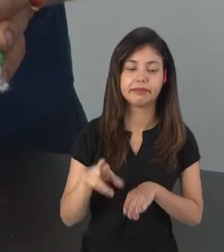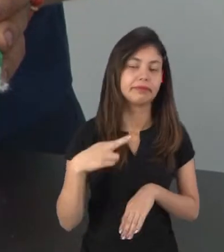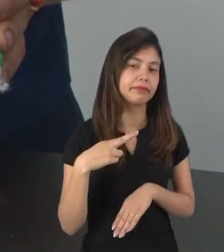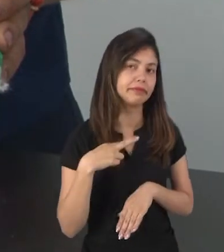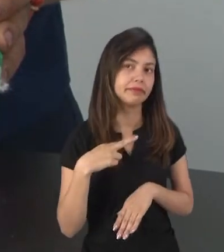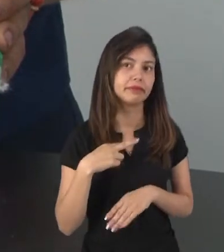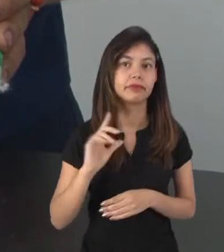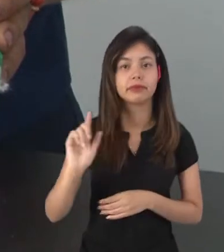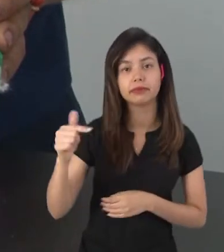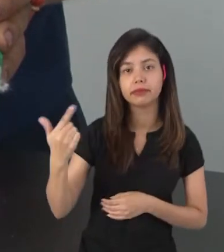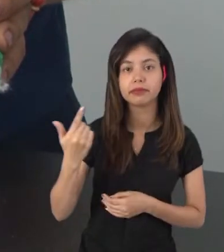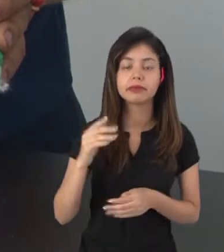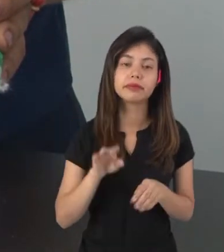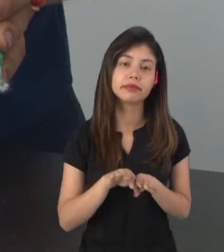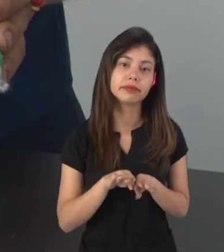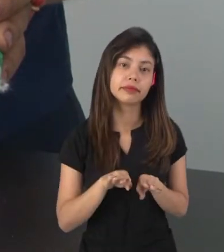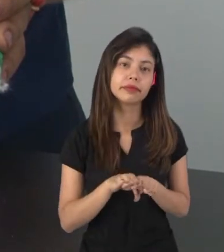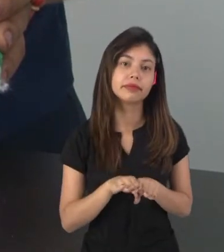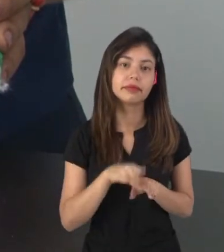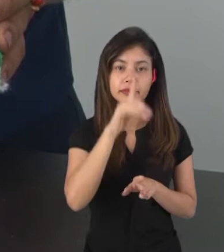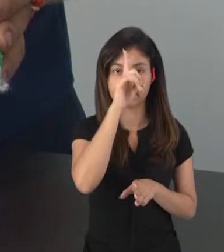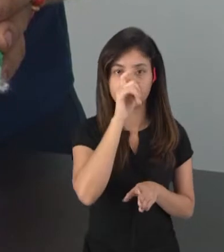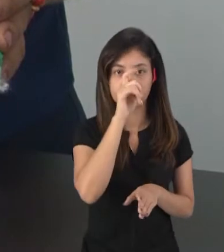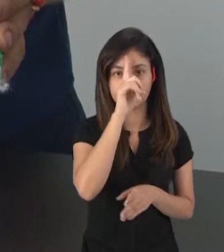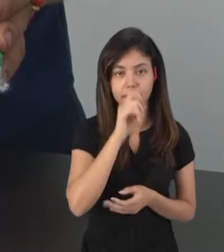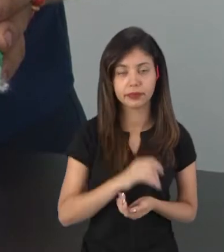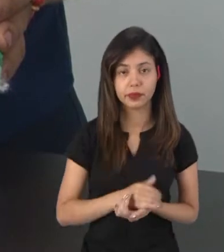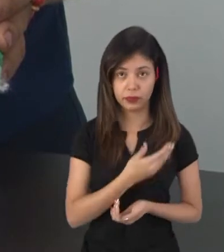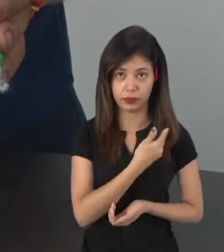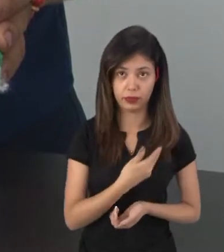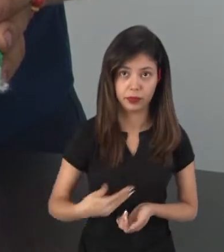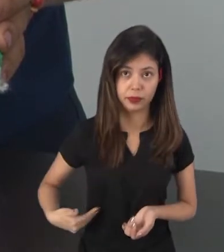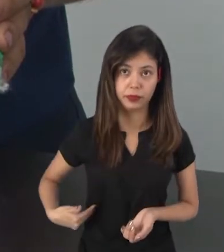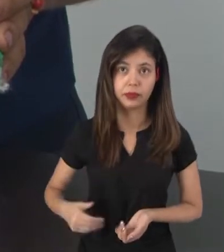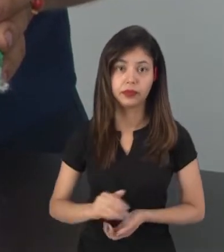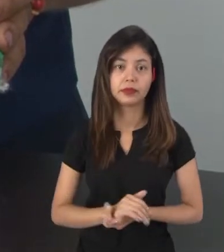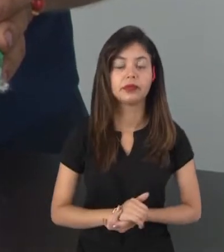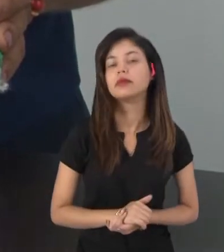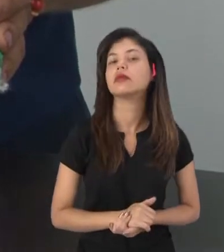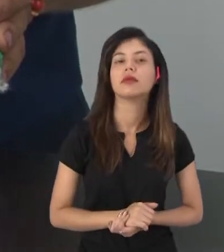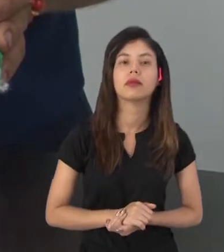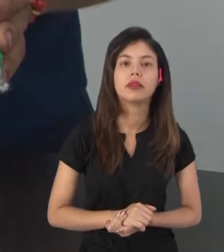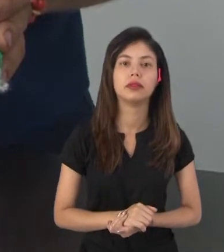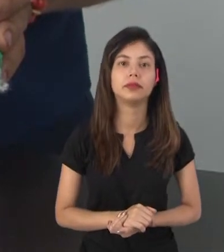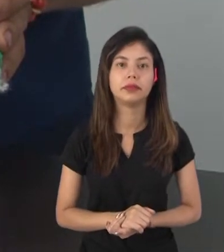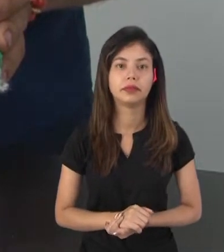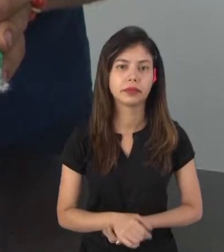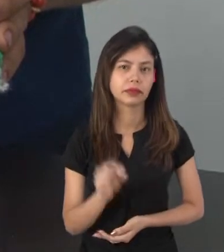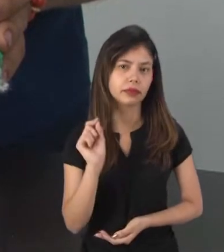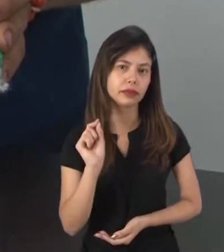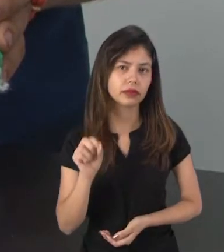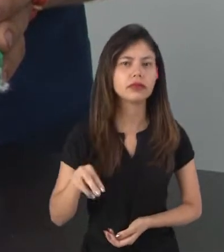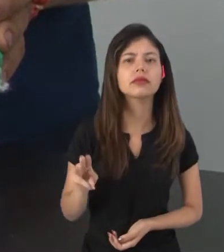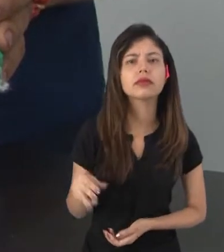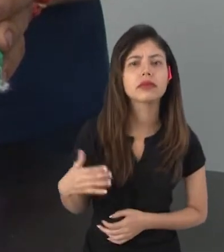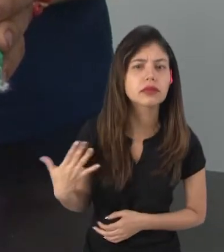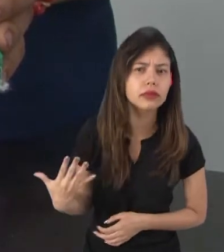são privados e outros que são hospitais públicos, certo? E o que